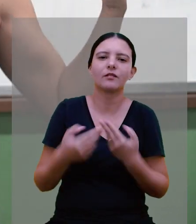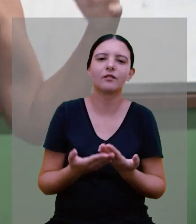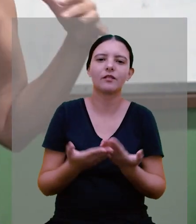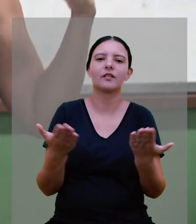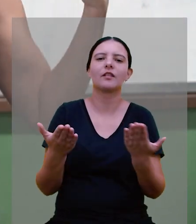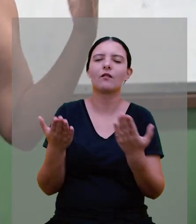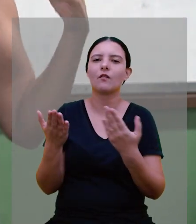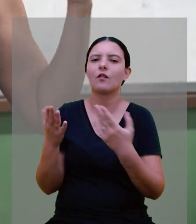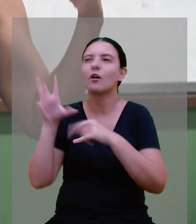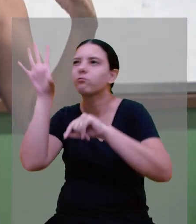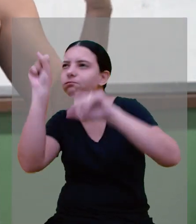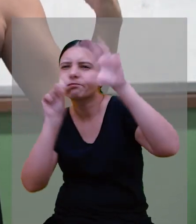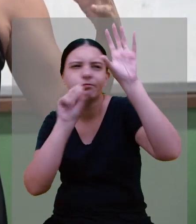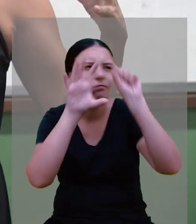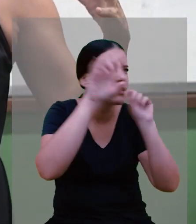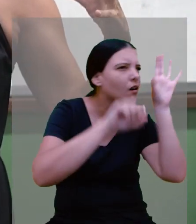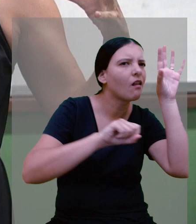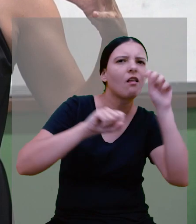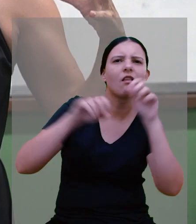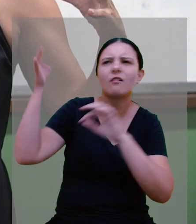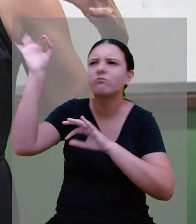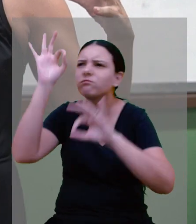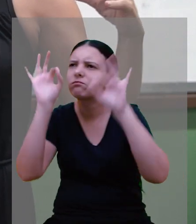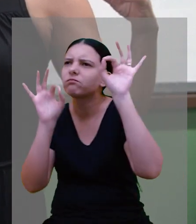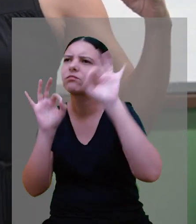Vou caçar mais de 1 milhão de vagalumes por você.